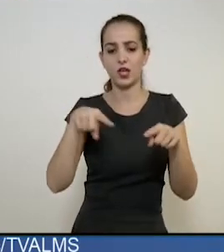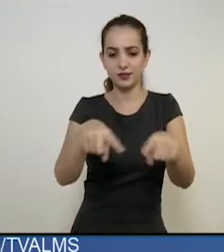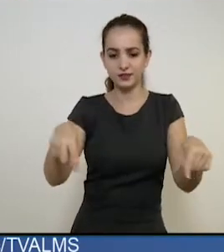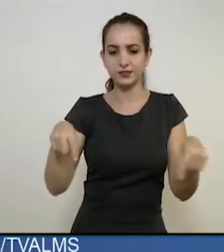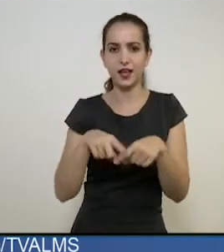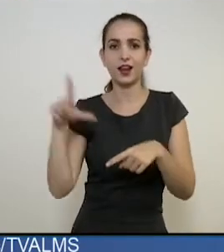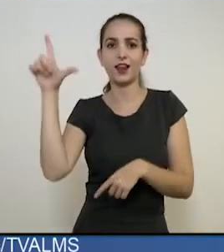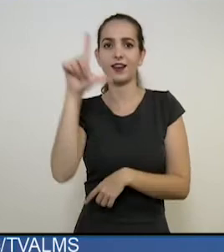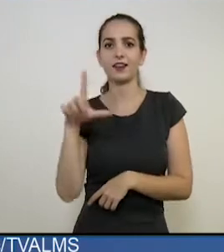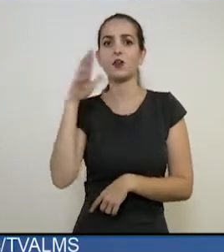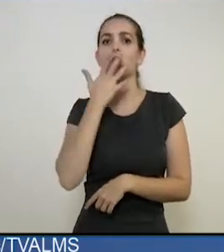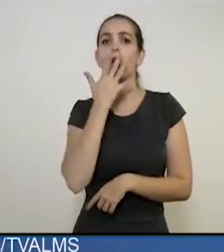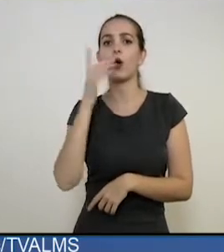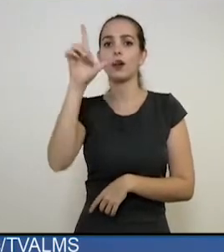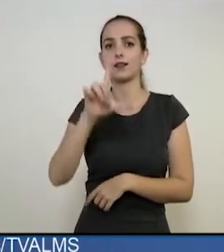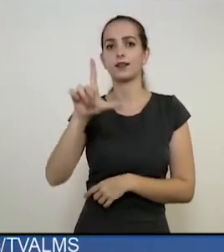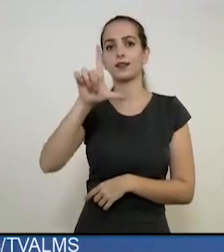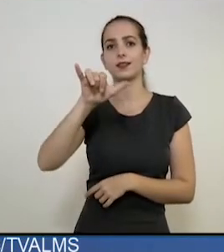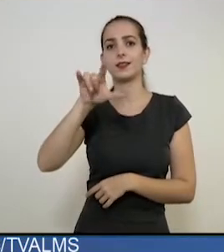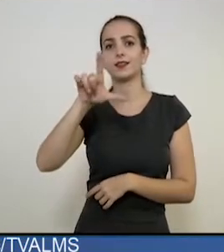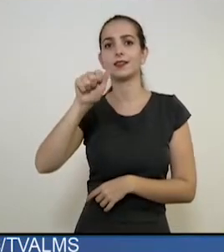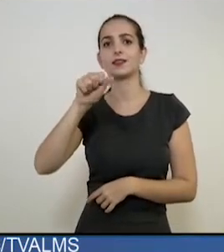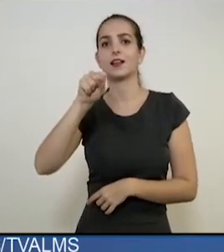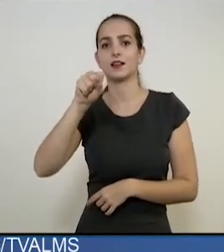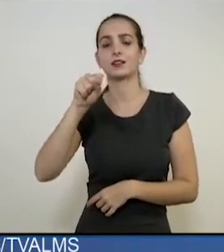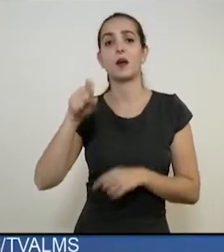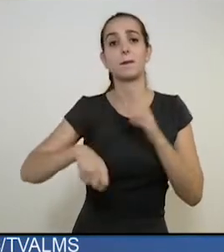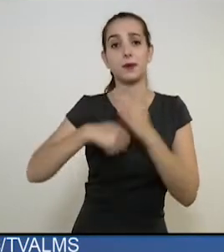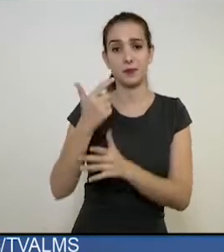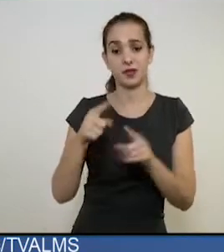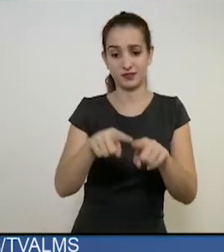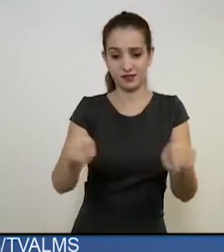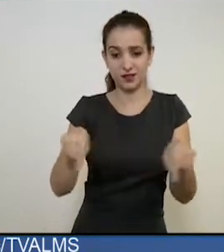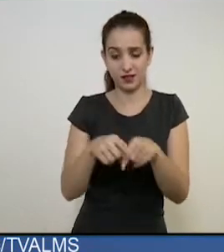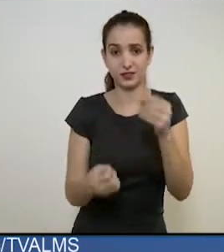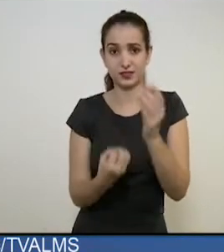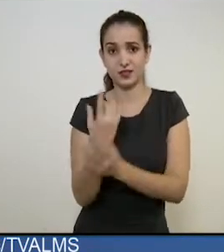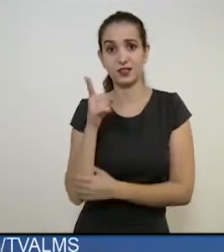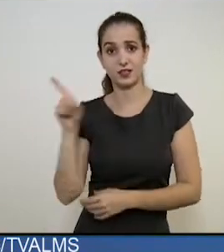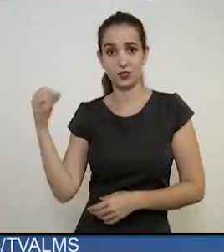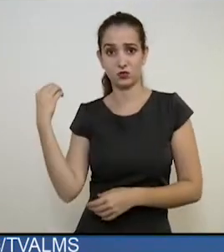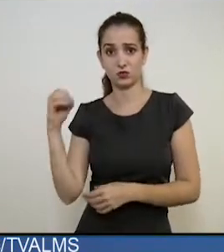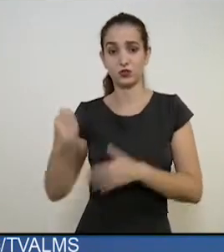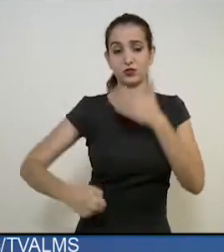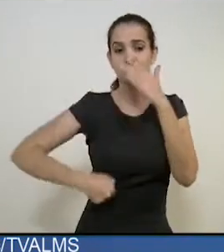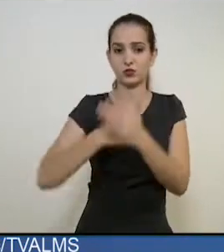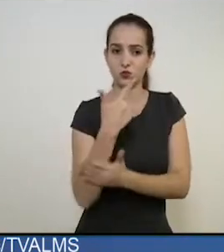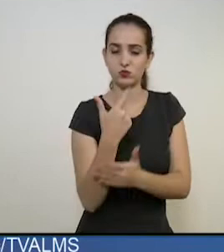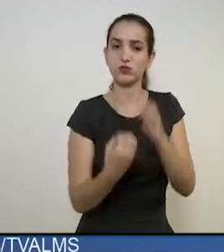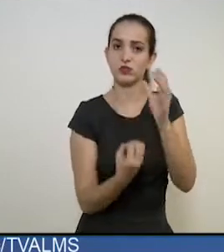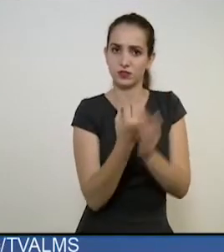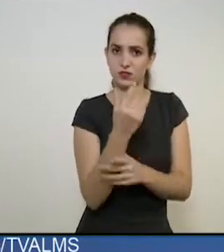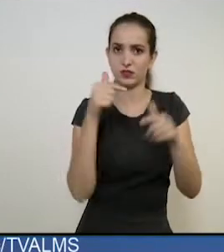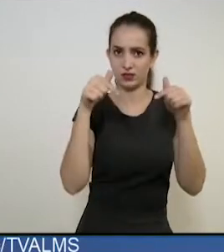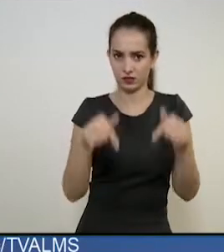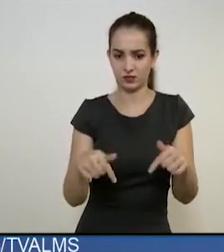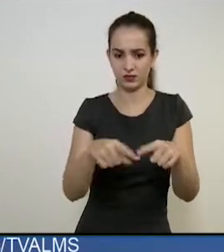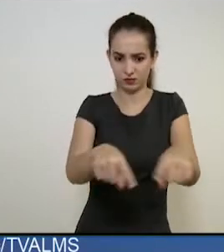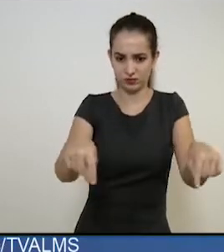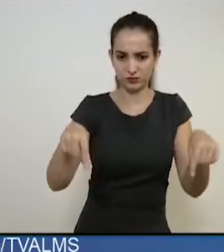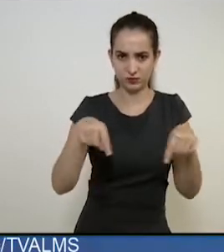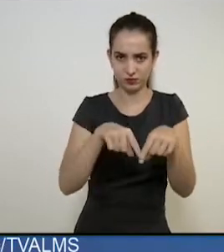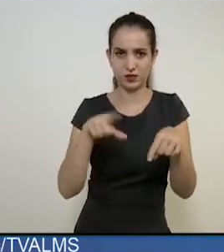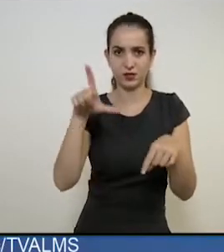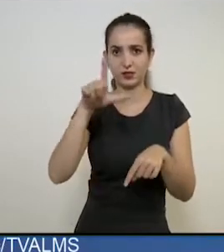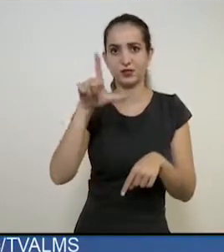do país. A primeira foi criada no Rio Grande do Sul e a segunda aqui no Mato Grosso do Sul, que eu tive a oportunidade de